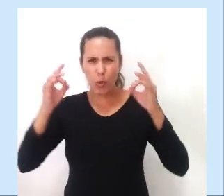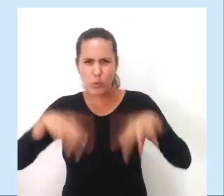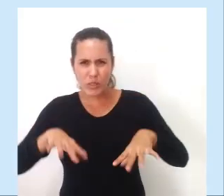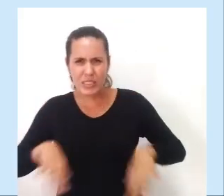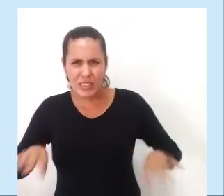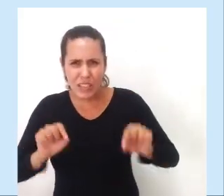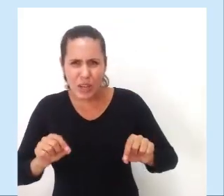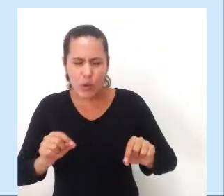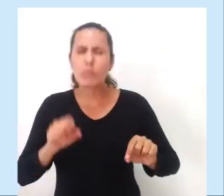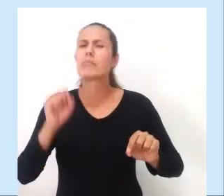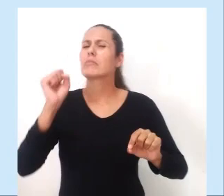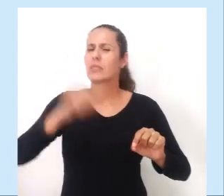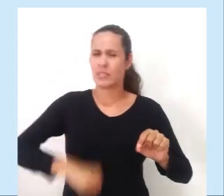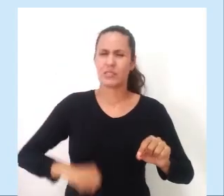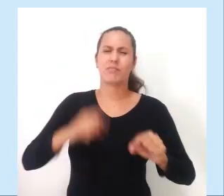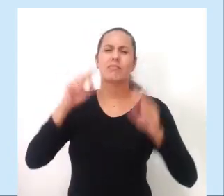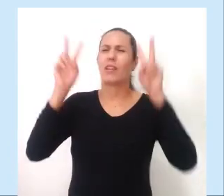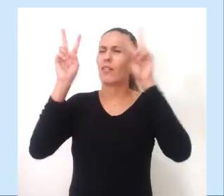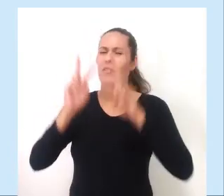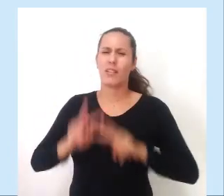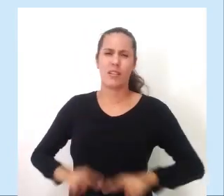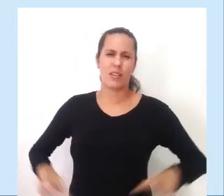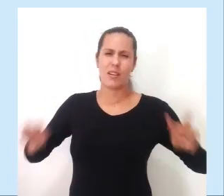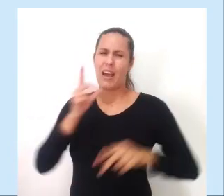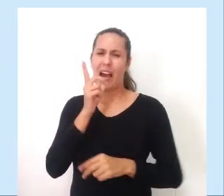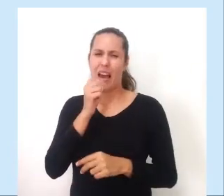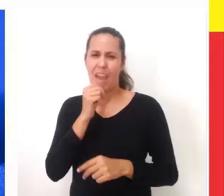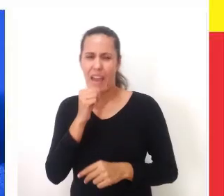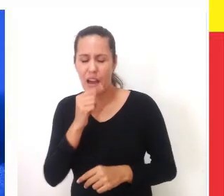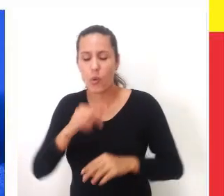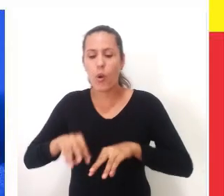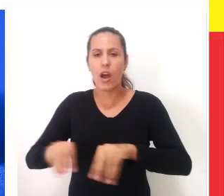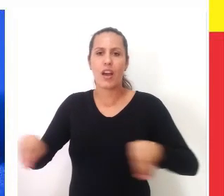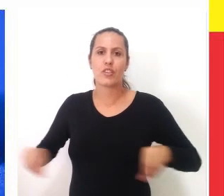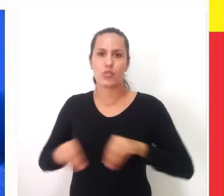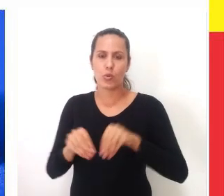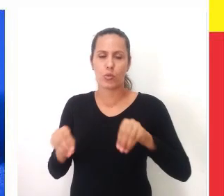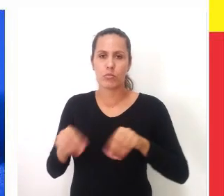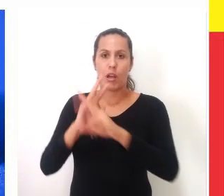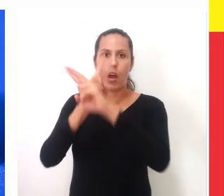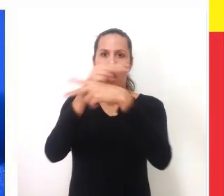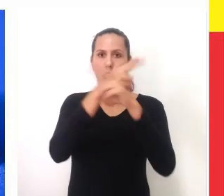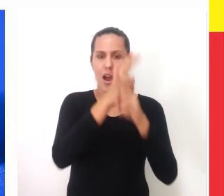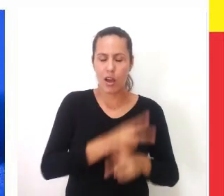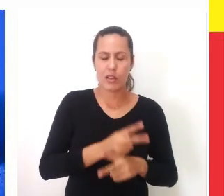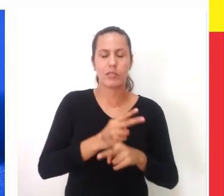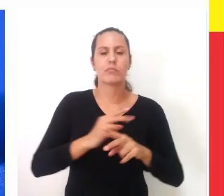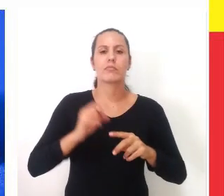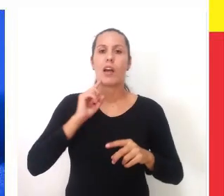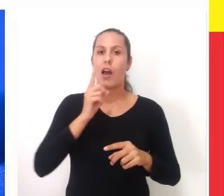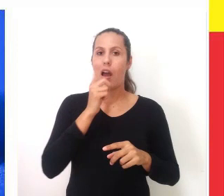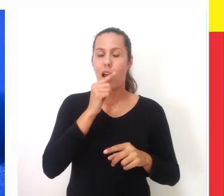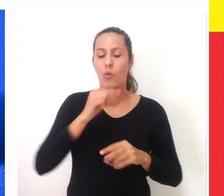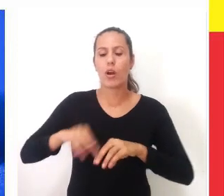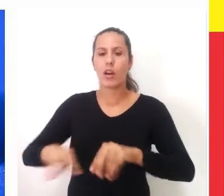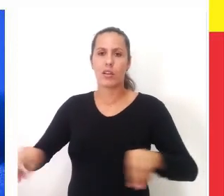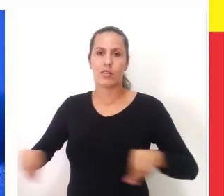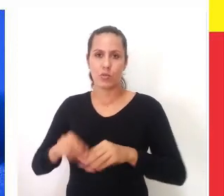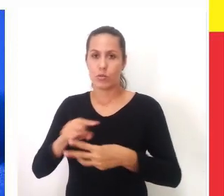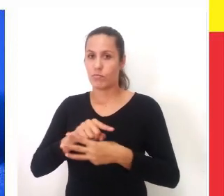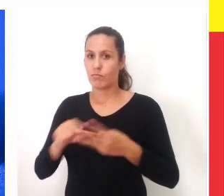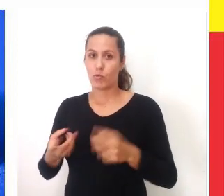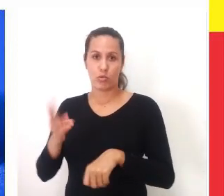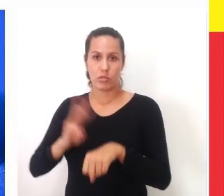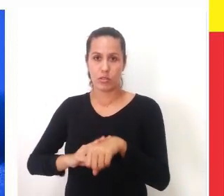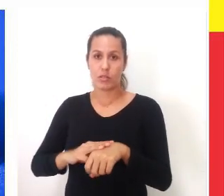tanto atmosférica quanto poluição de água e de solo. Como é a poluição atmosférica?